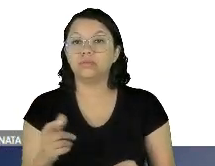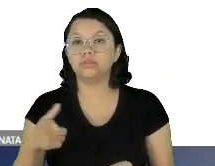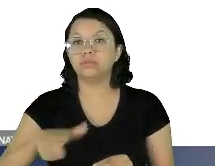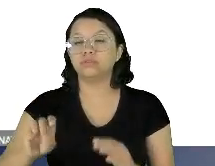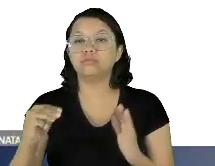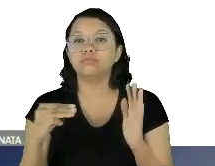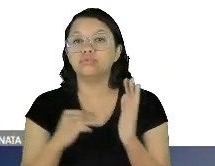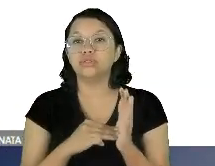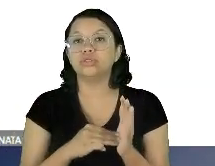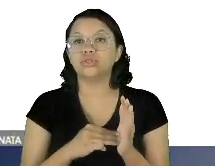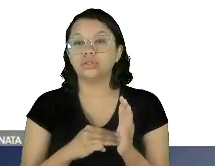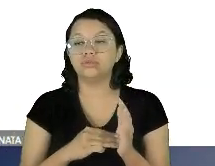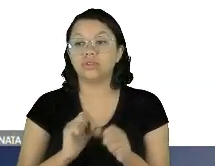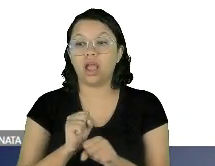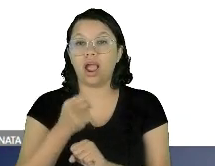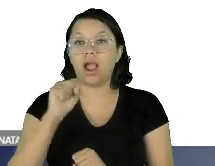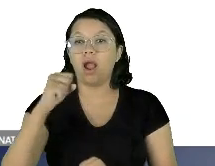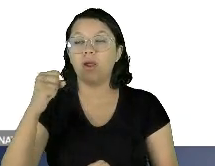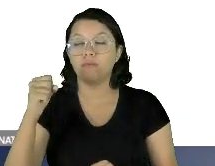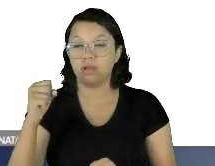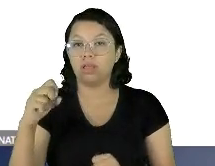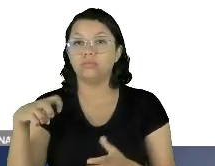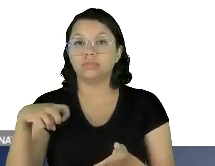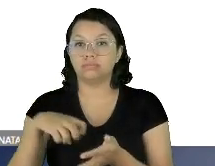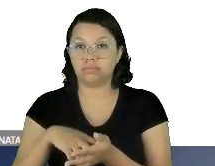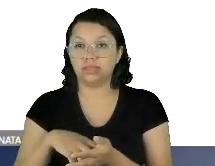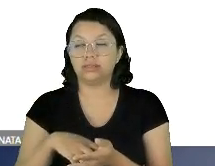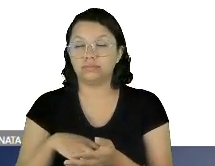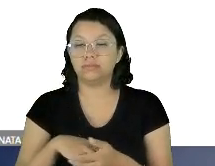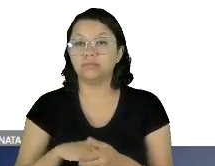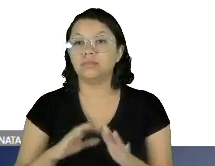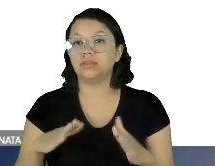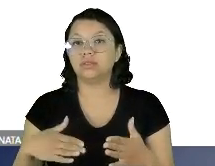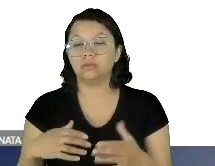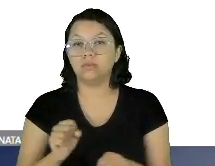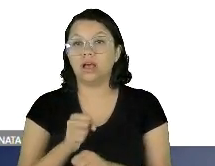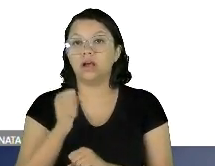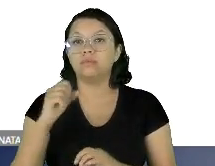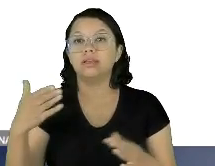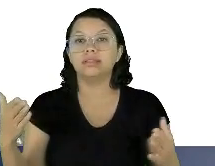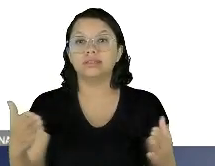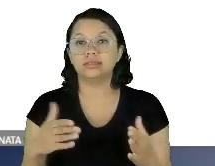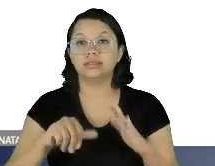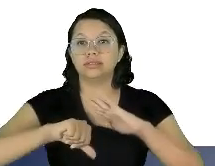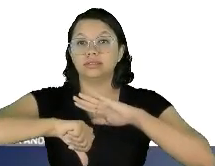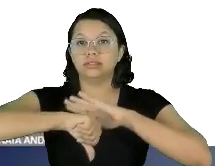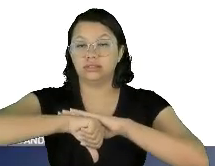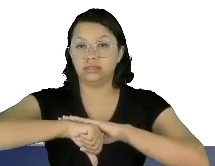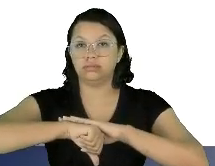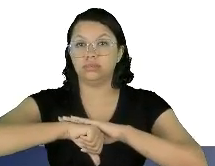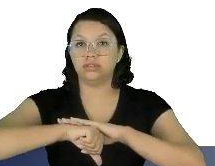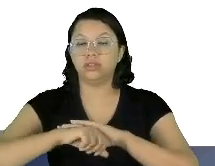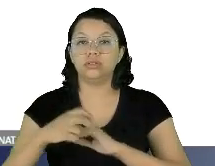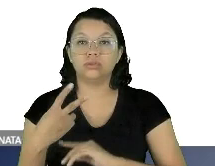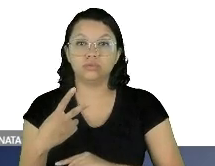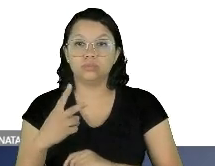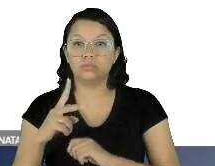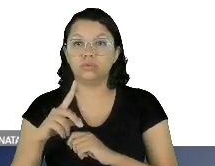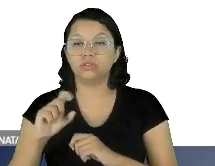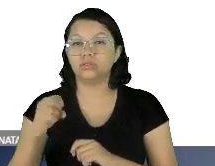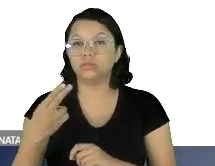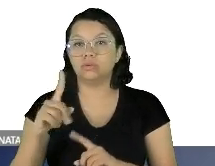fora o item A, né? Então, aumentam a pena nesses crimes. O concurso de 2 ou mais